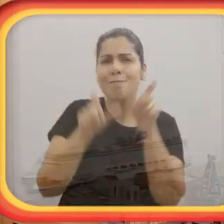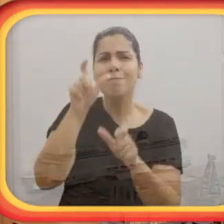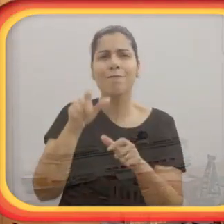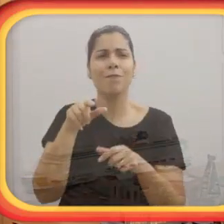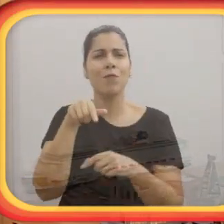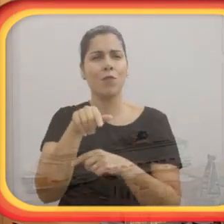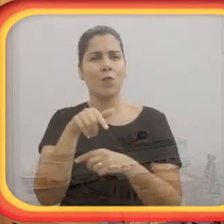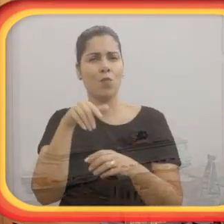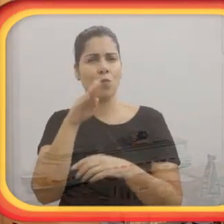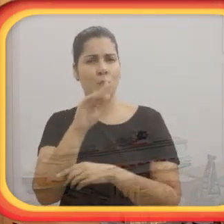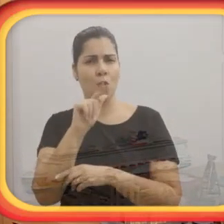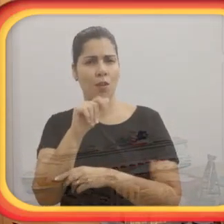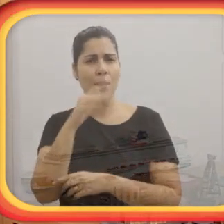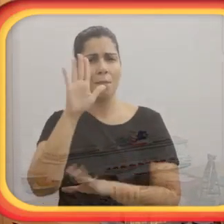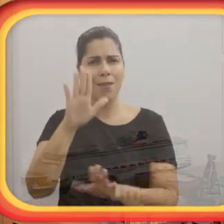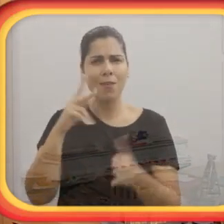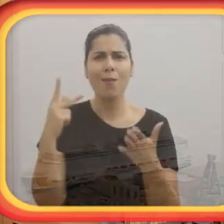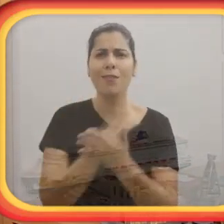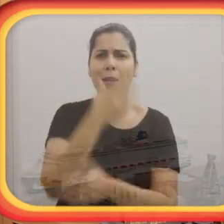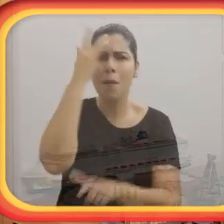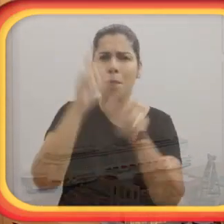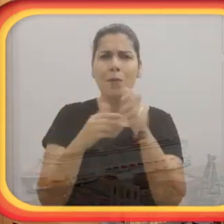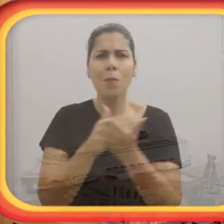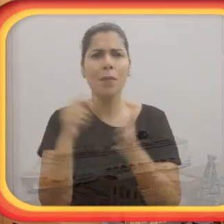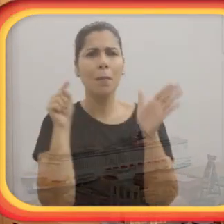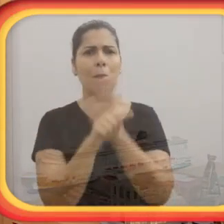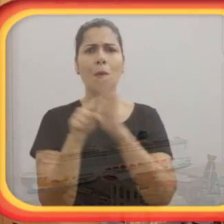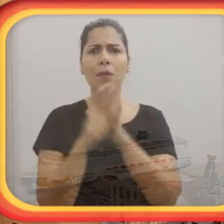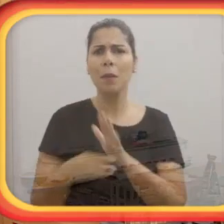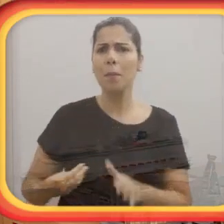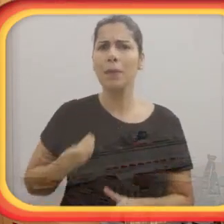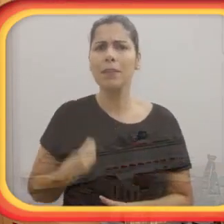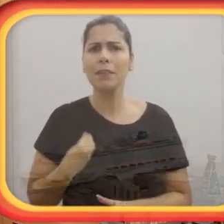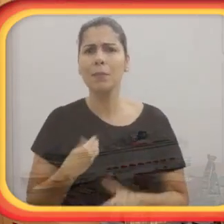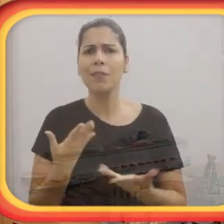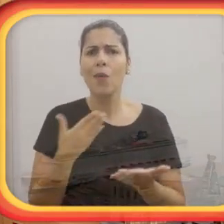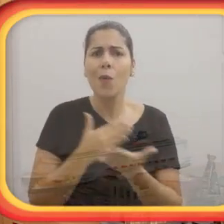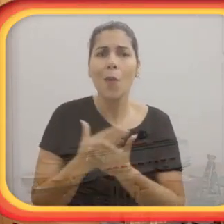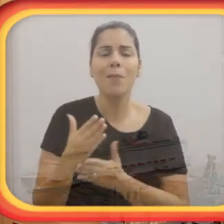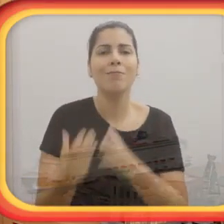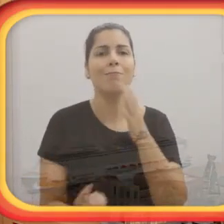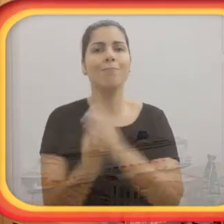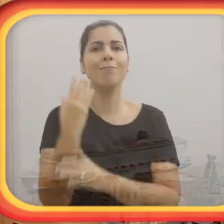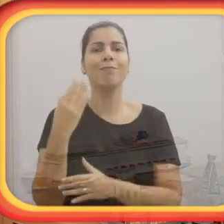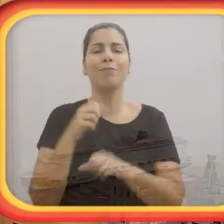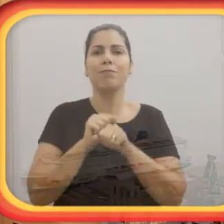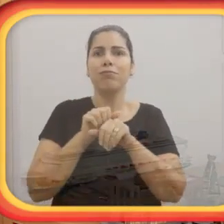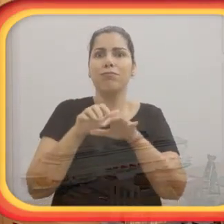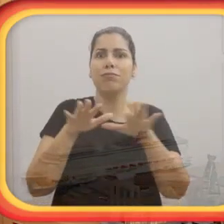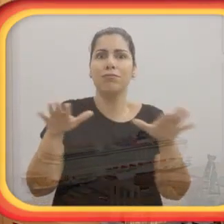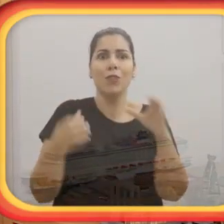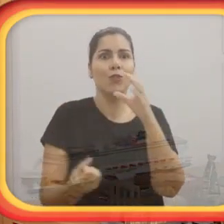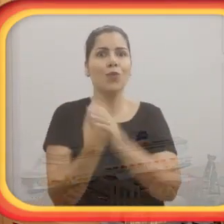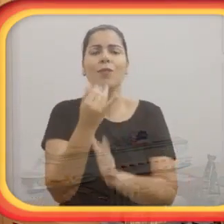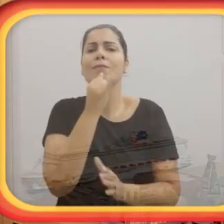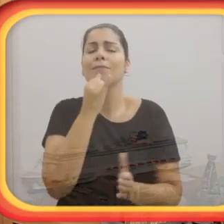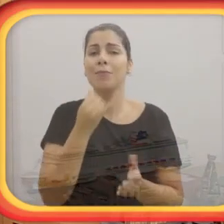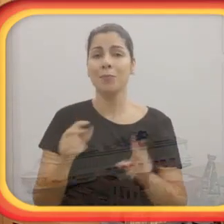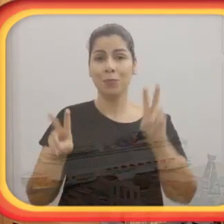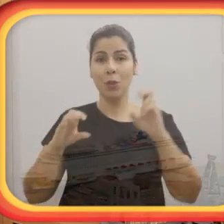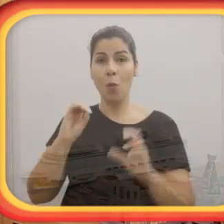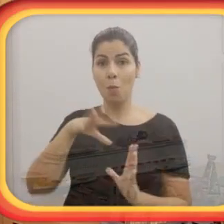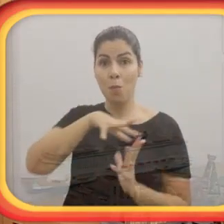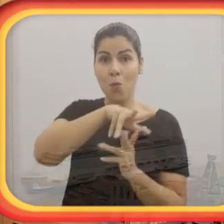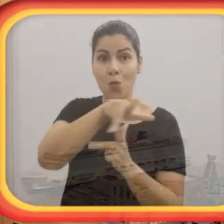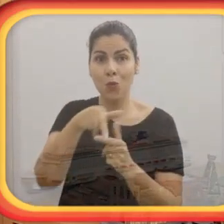A ideia inicial era contar em vídeo as histórias que já estavam no blog, mas o que aconteceu foi